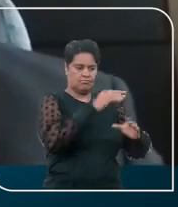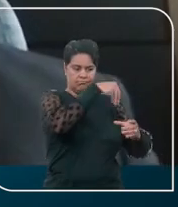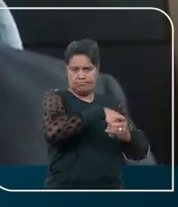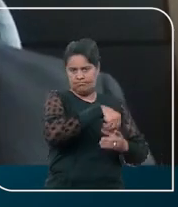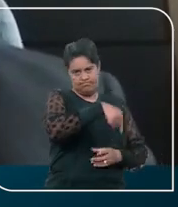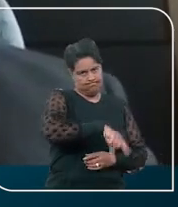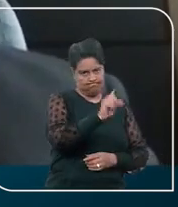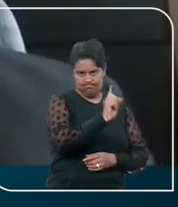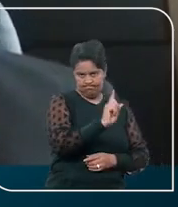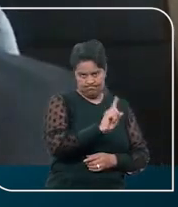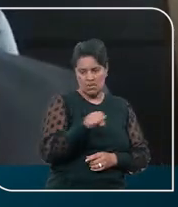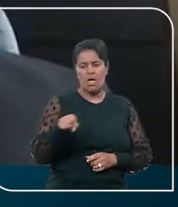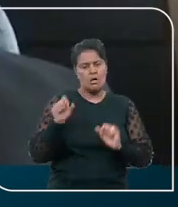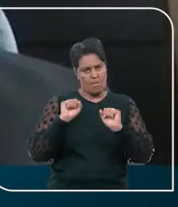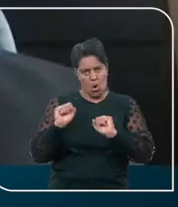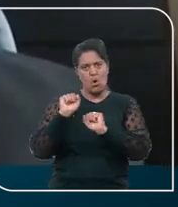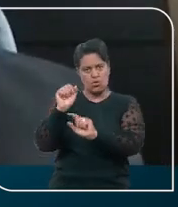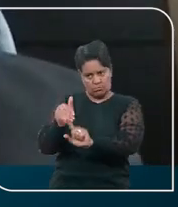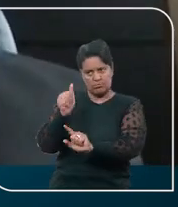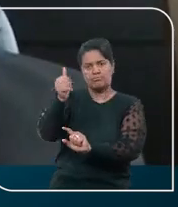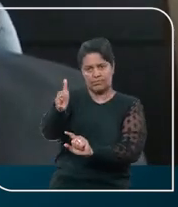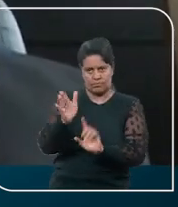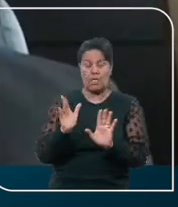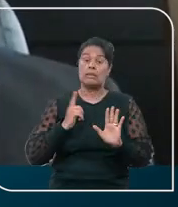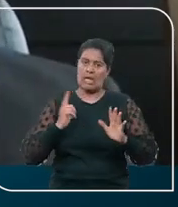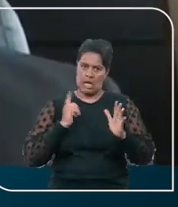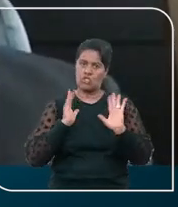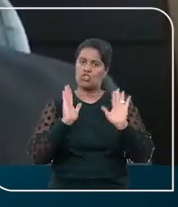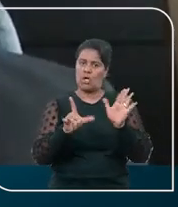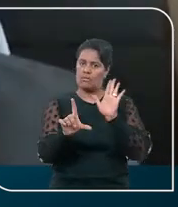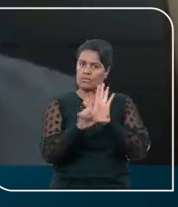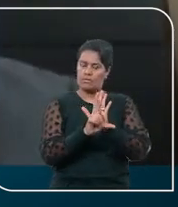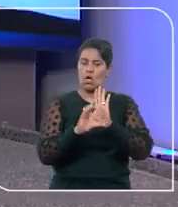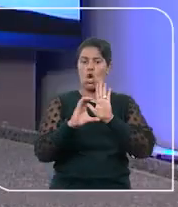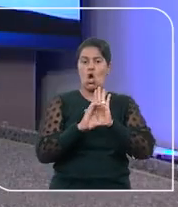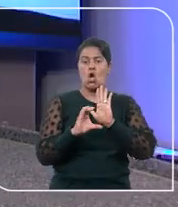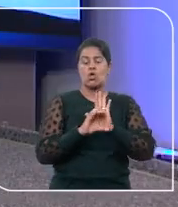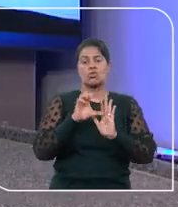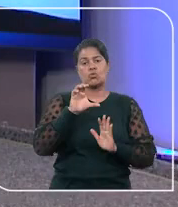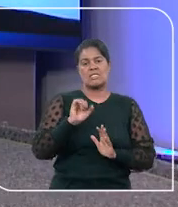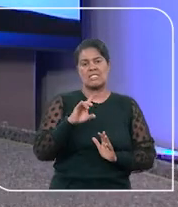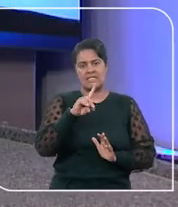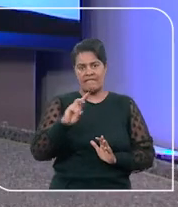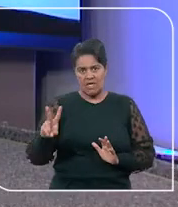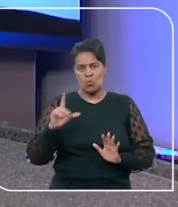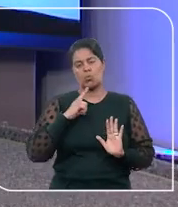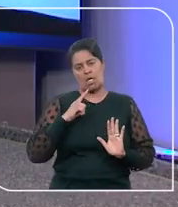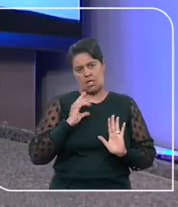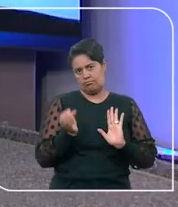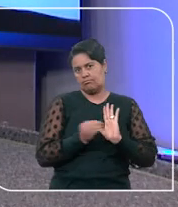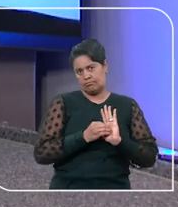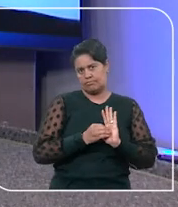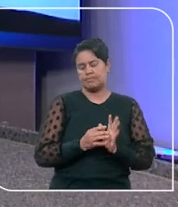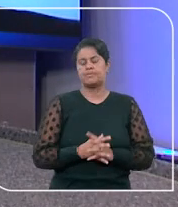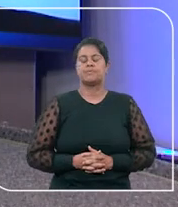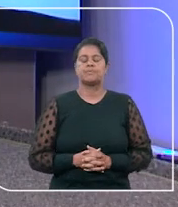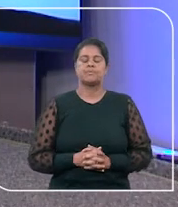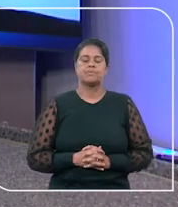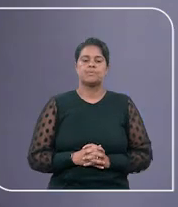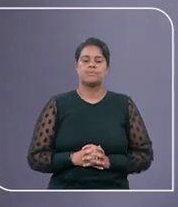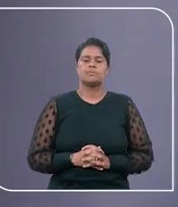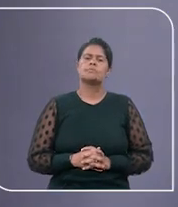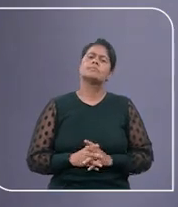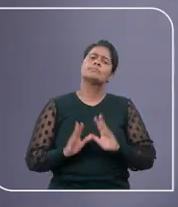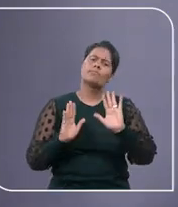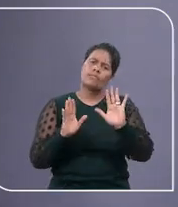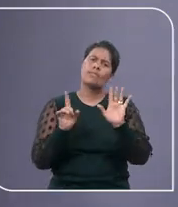pode ser uma pessoa externa, isso é o que diz o artigo 1347 do Código Civil. E aproveitando, professor Francisco, eu gostaria de saber